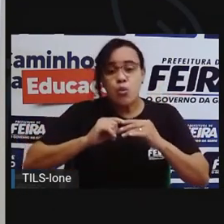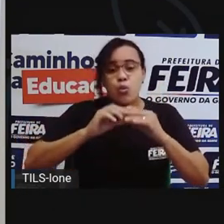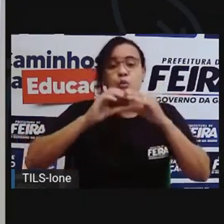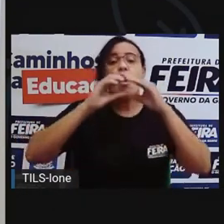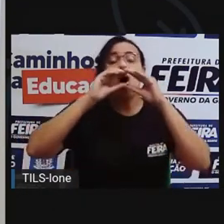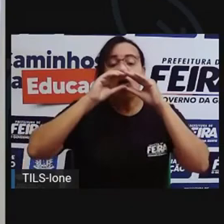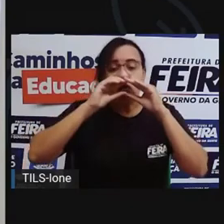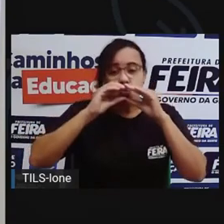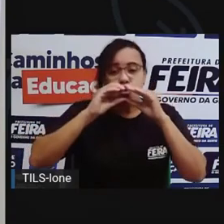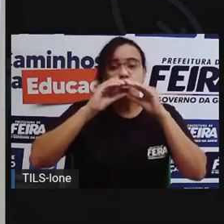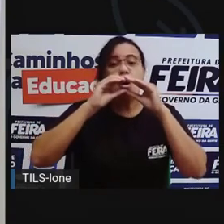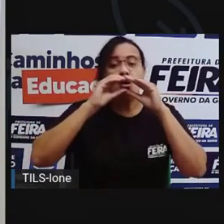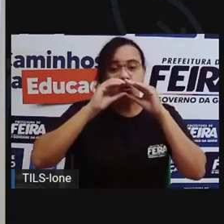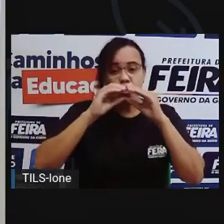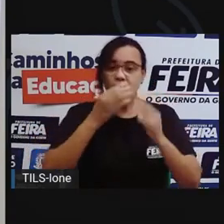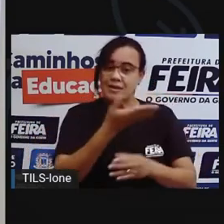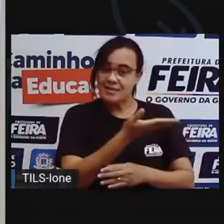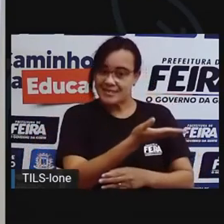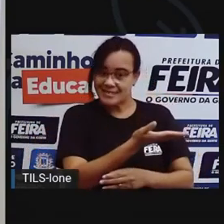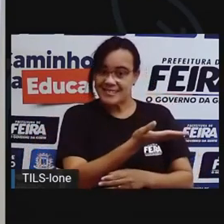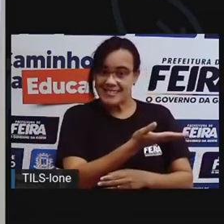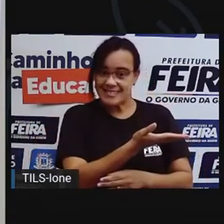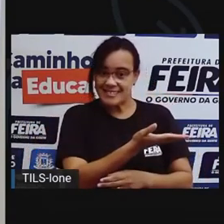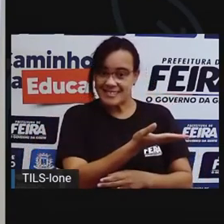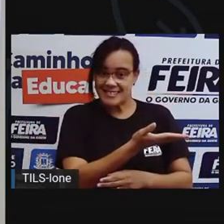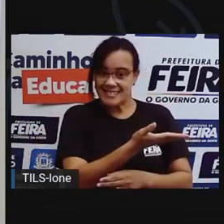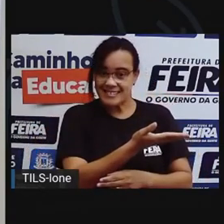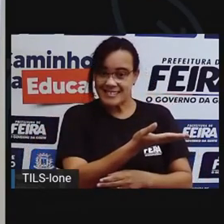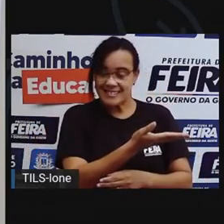Isso, meninada! De novo!